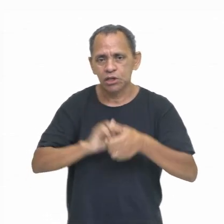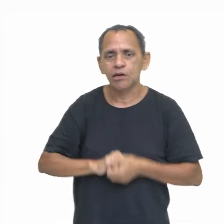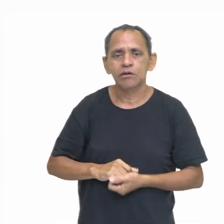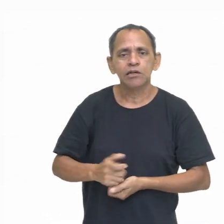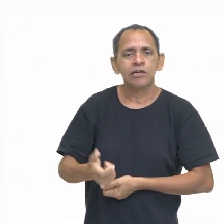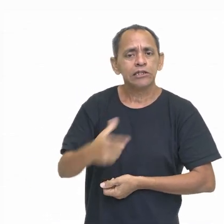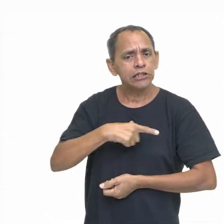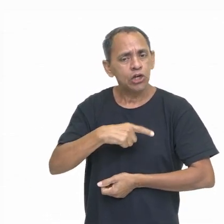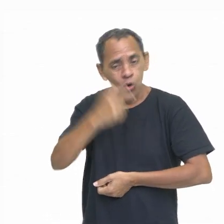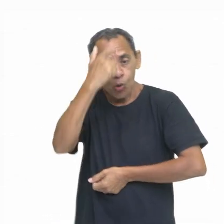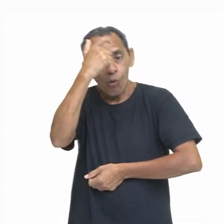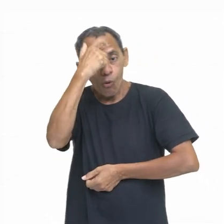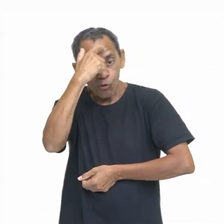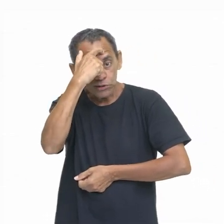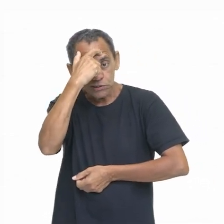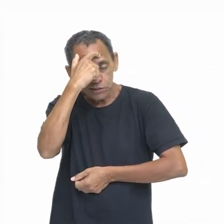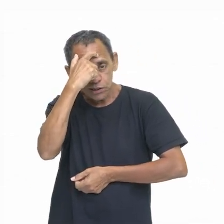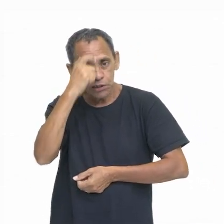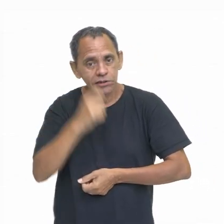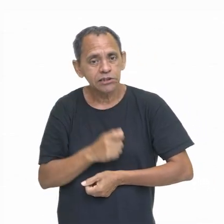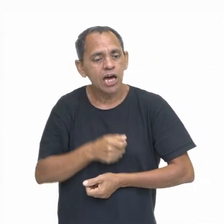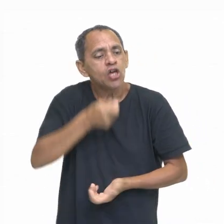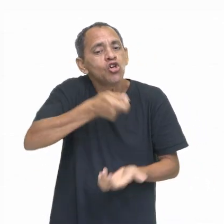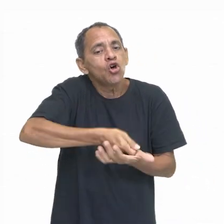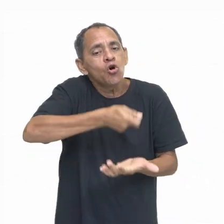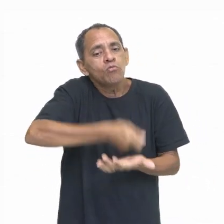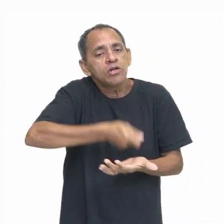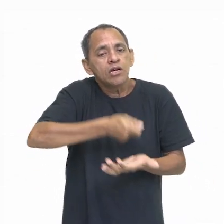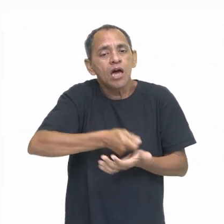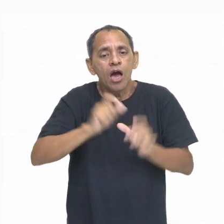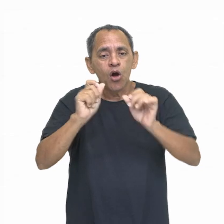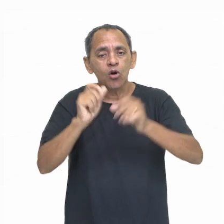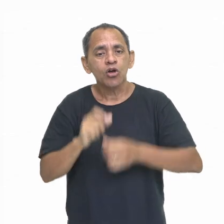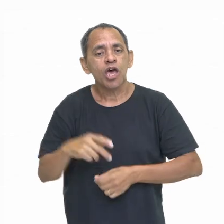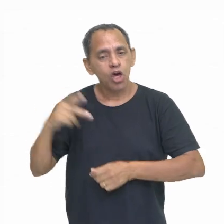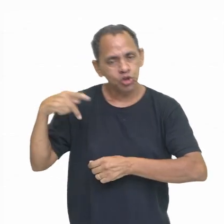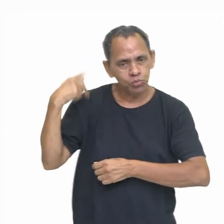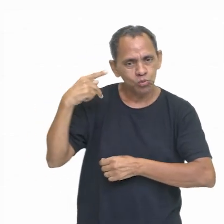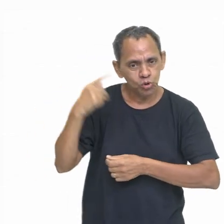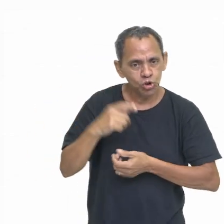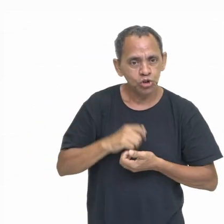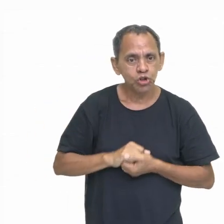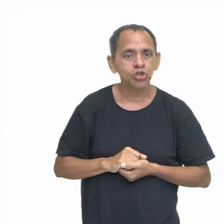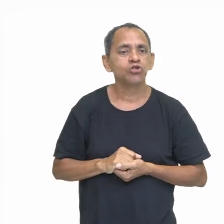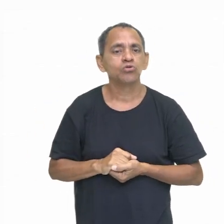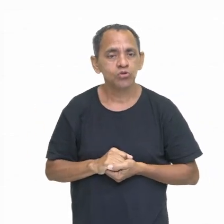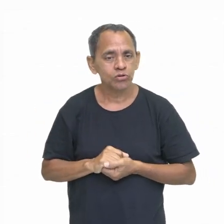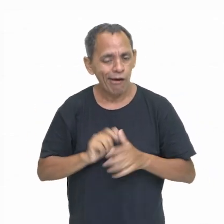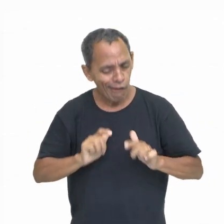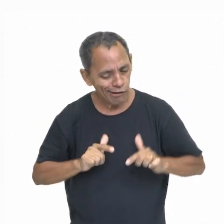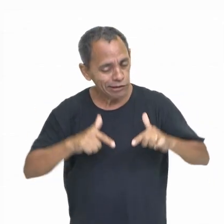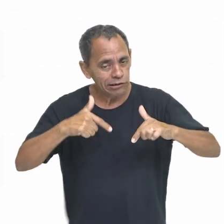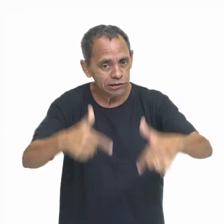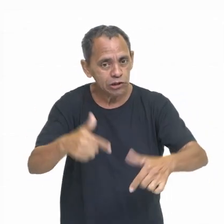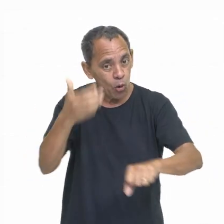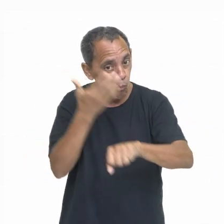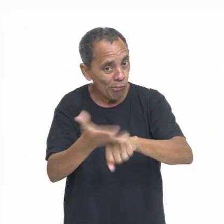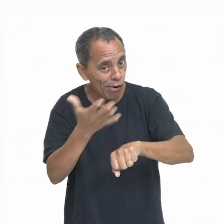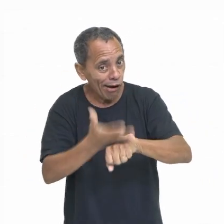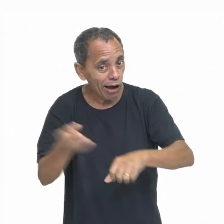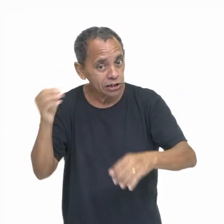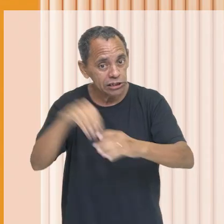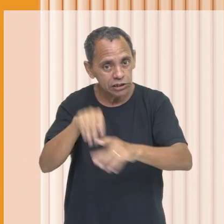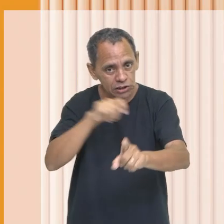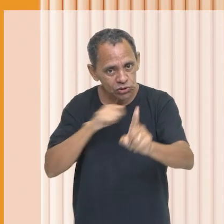conscientes e exigir dos seus representantes uma atuação ética e responsável, aquela questão que